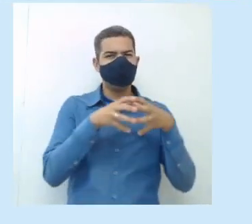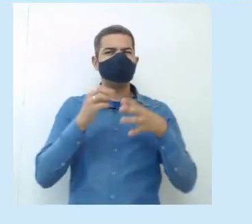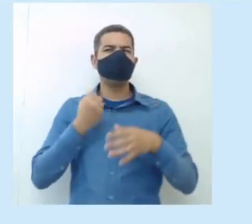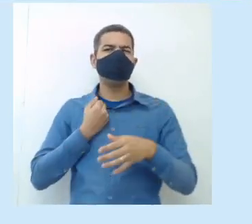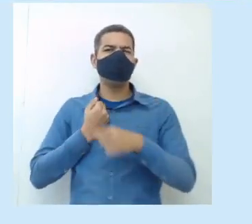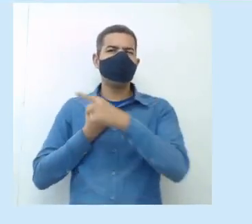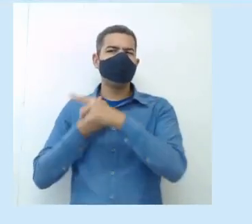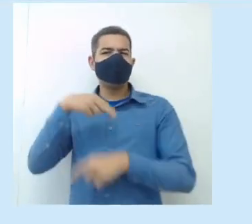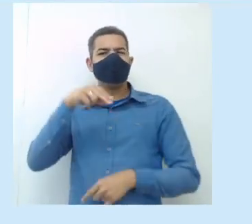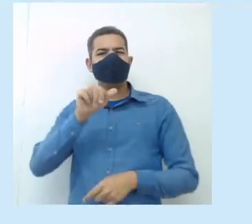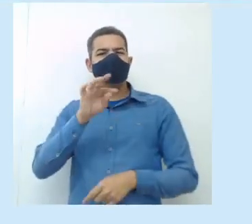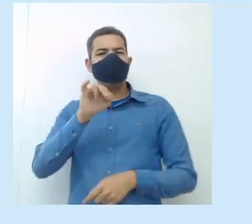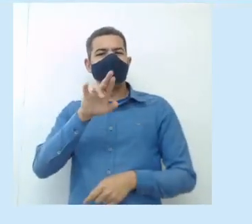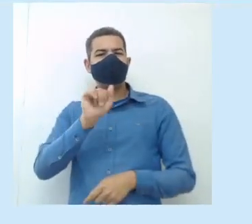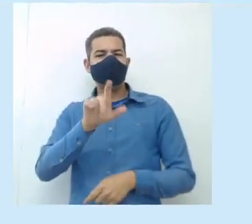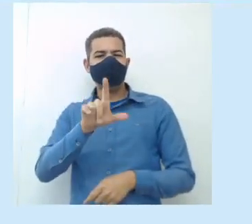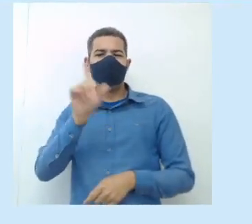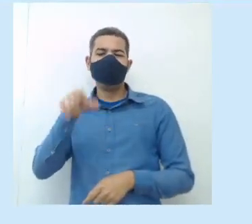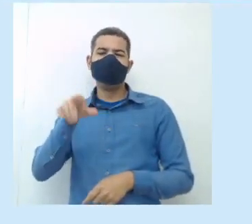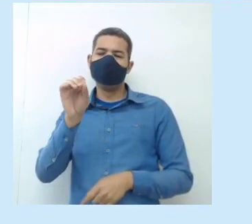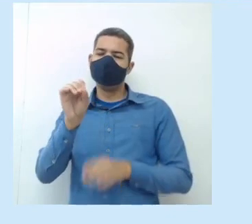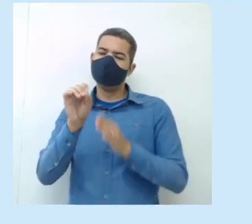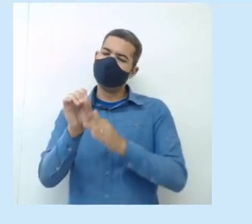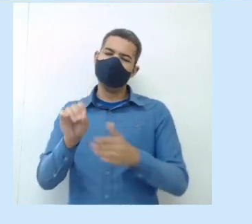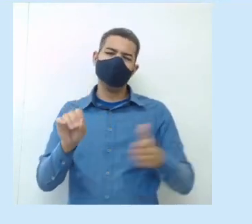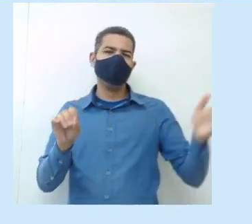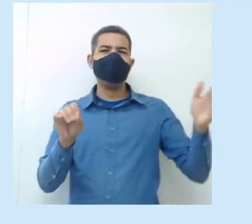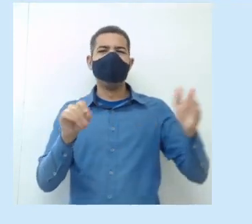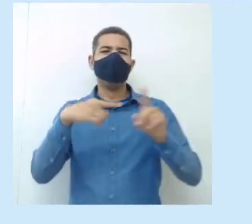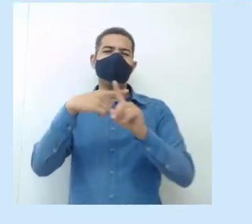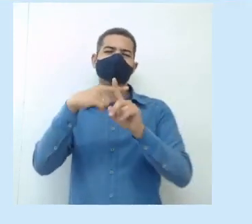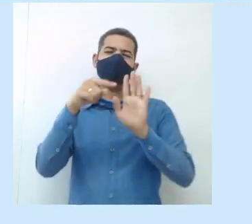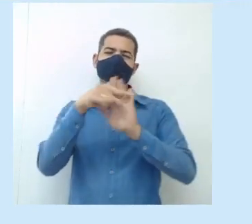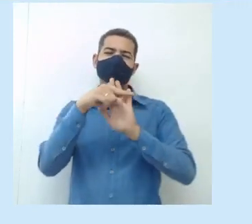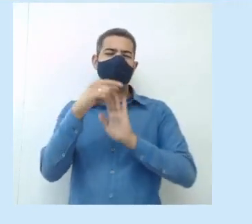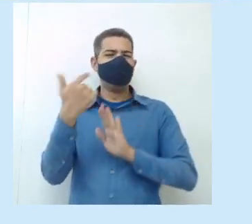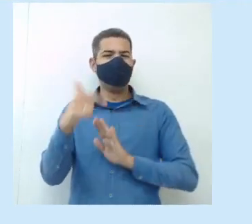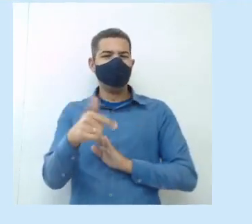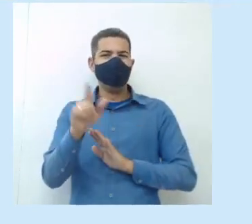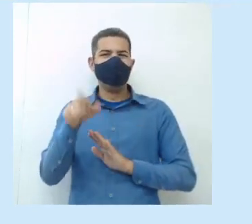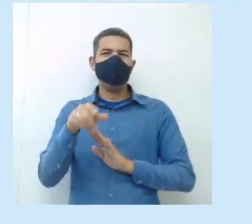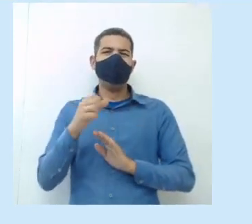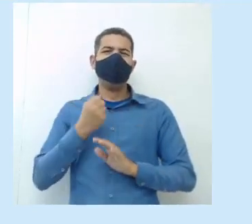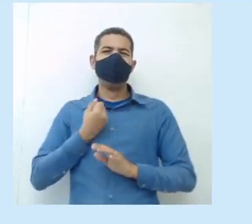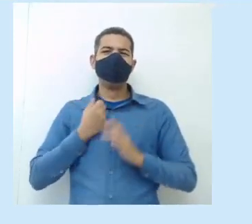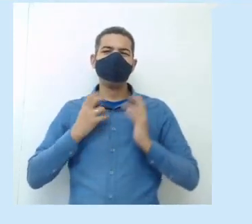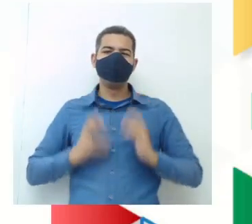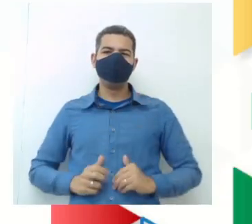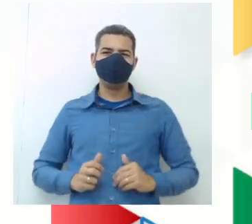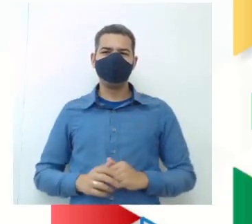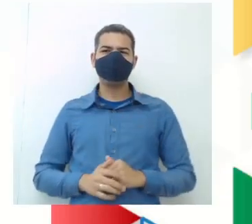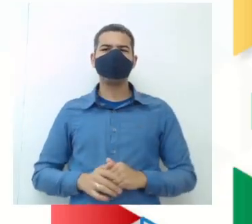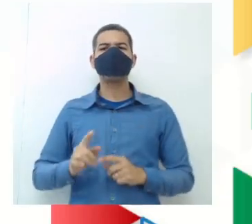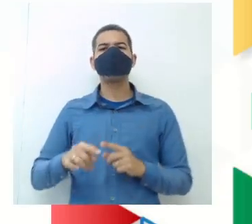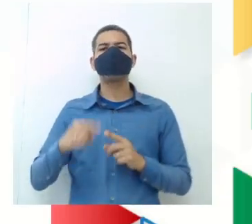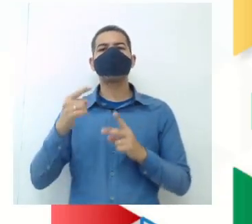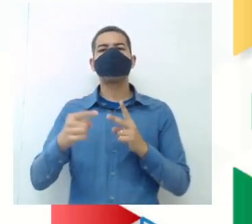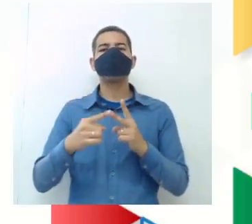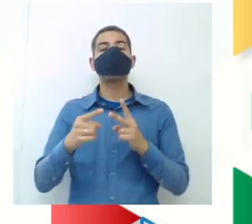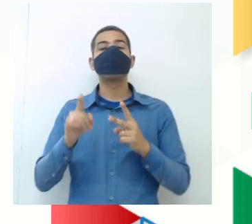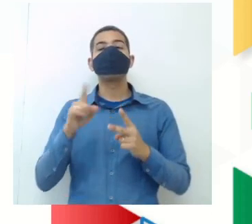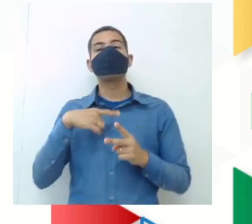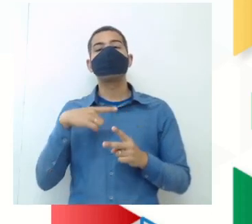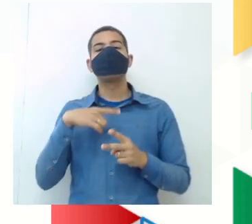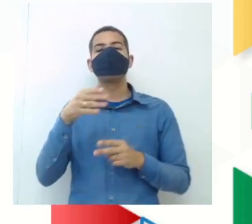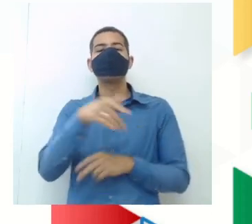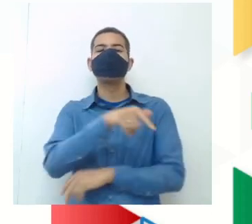a partir do zero em diante, ok? Não tem mais nem menos, é um número puro. E aí depois vocês vão aprender no sétimo